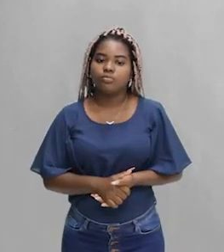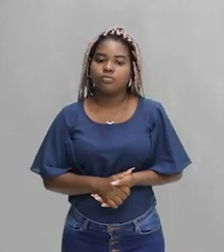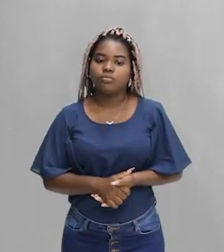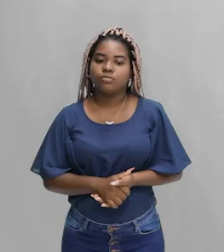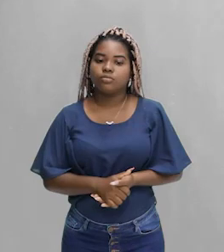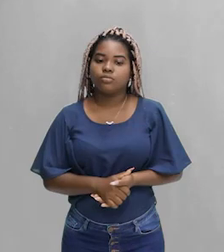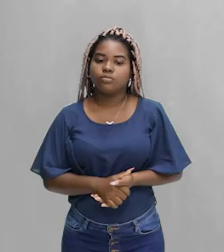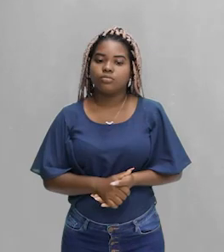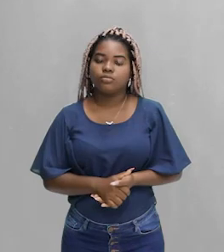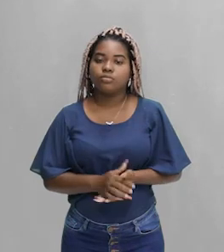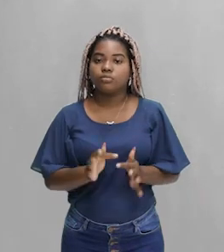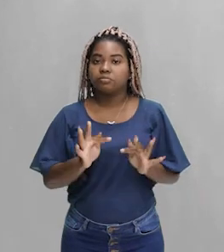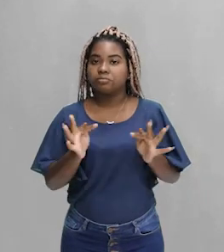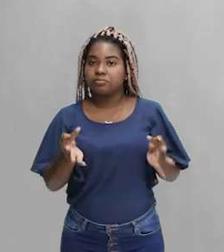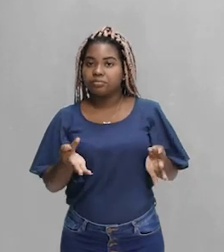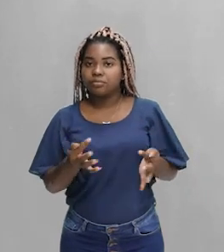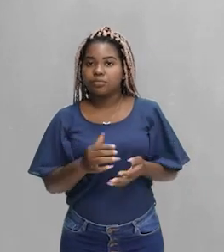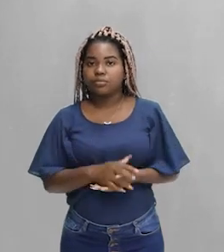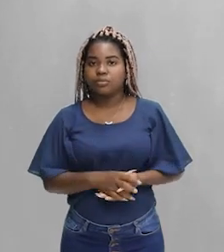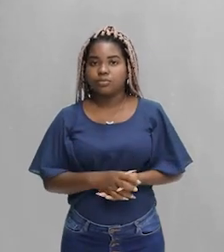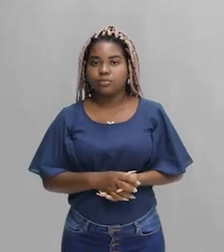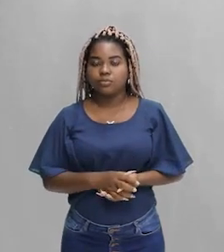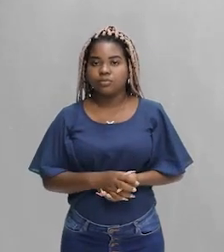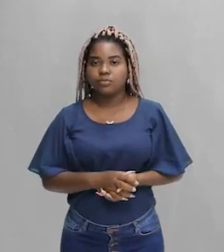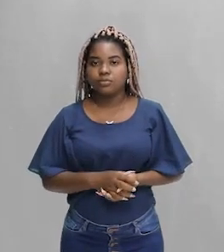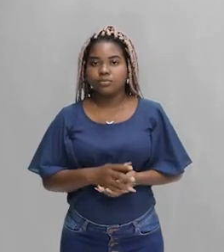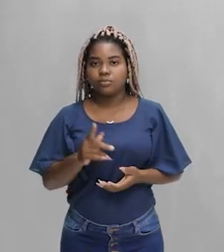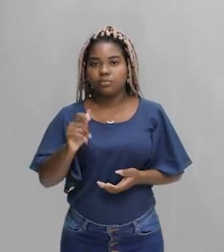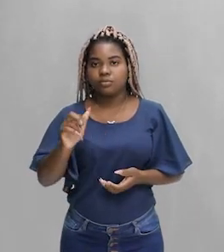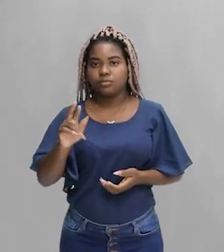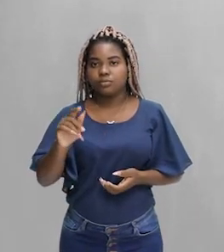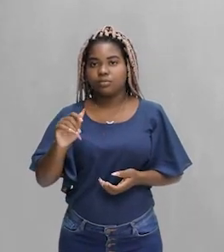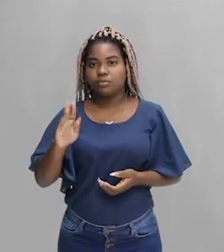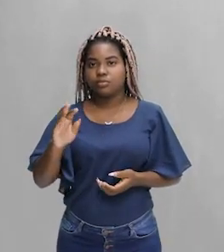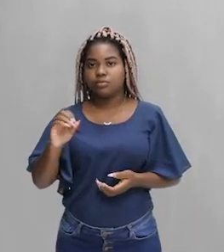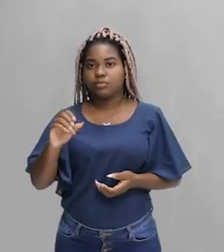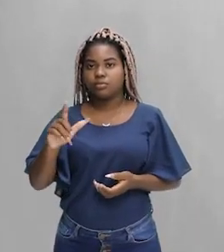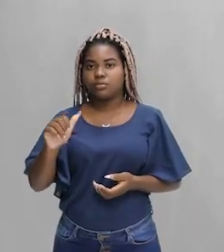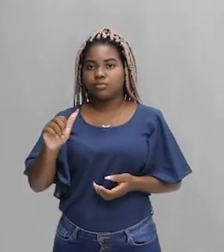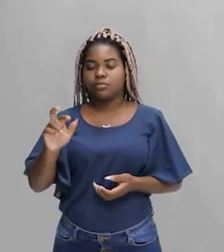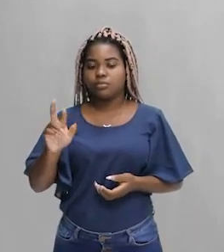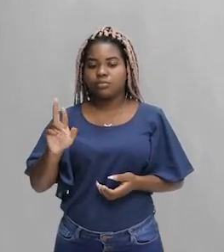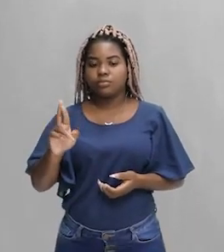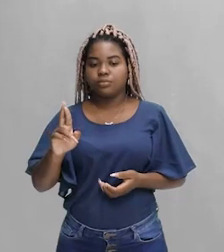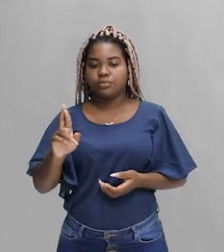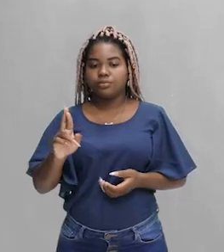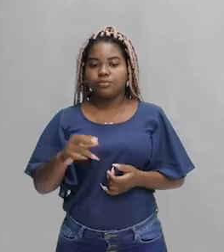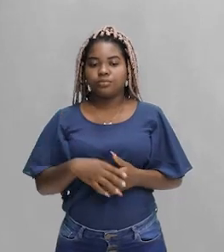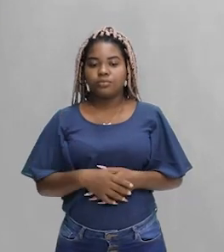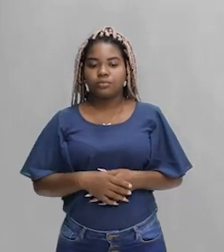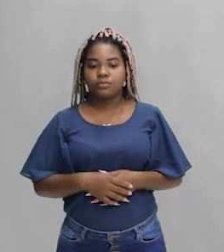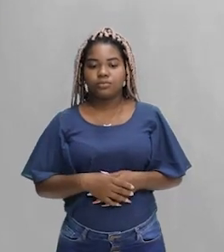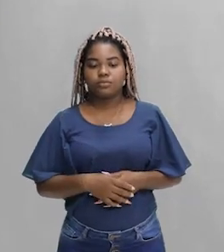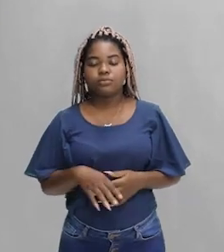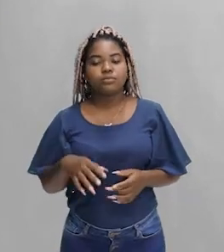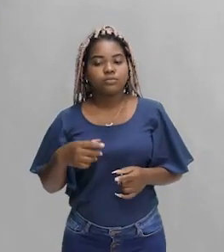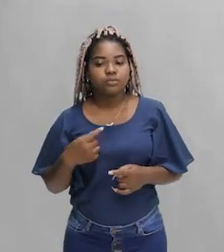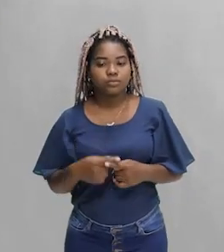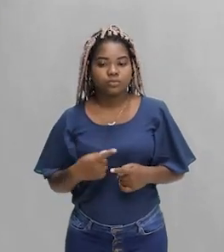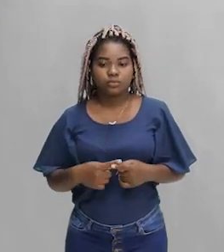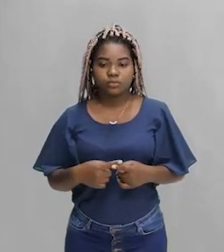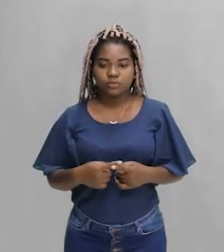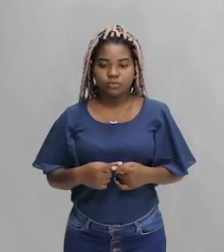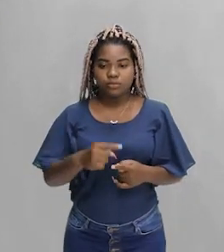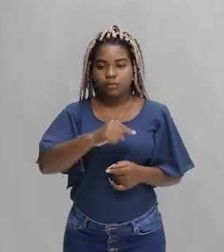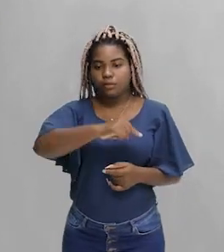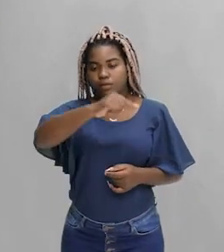vértice. É simples. Lembra? Parábola, vértice, valor máximo. Por quê? Porque ela é